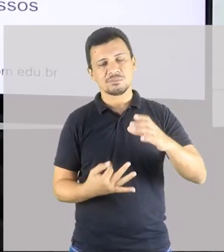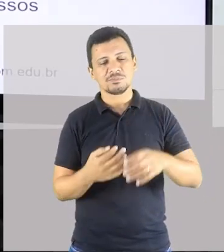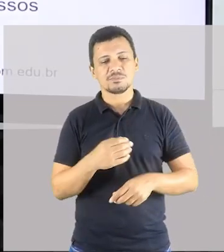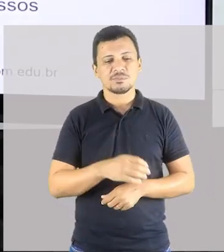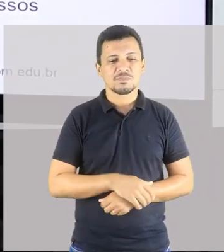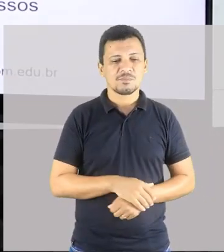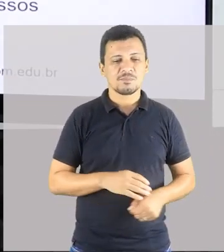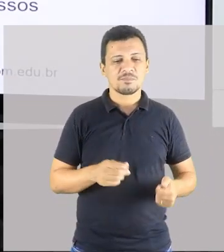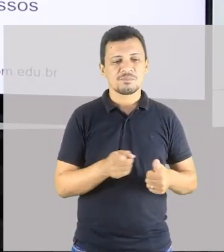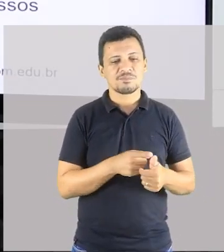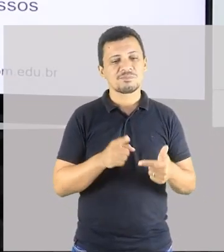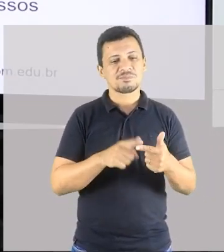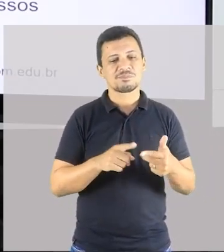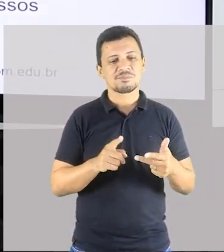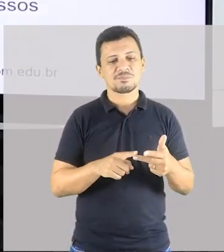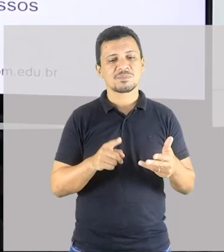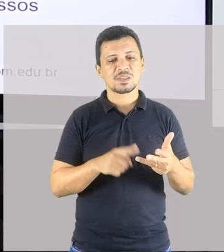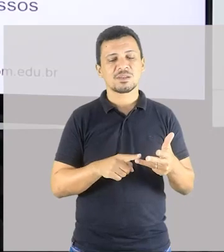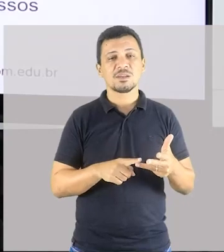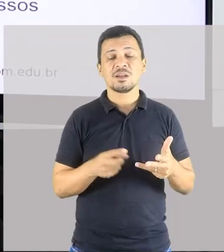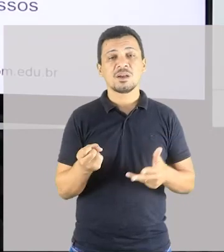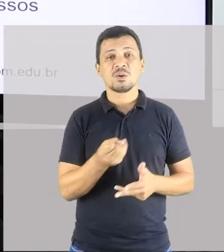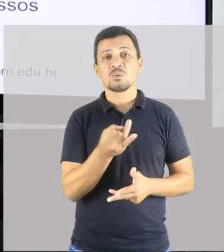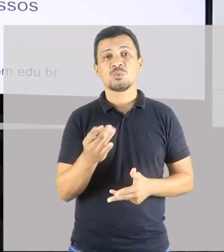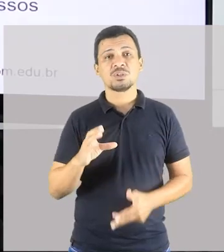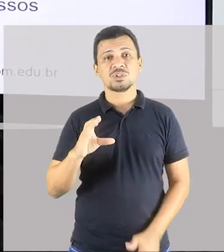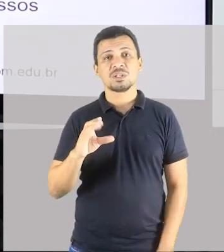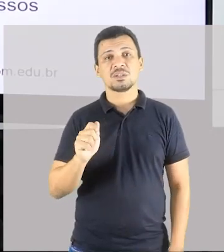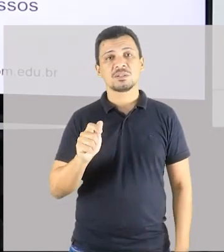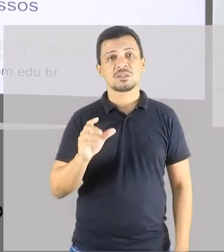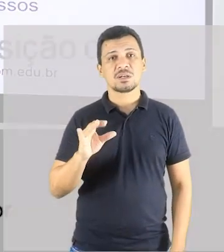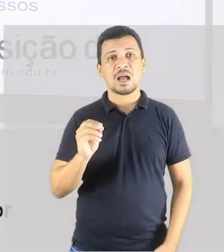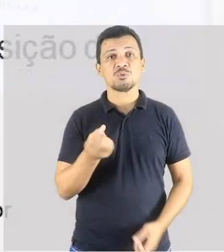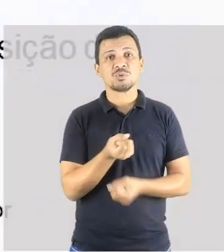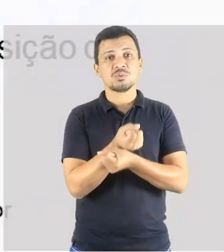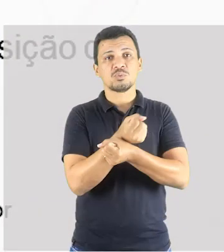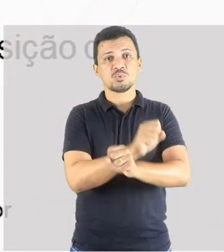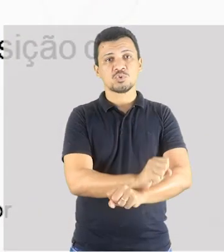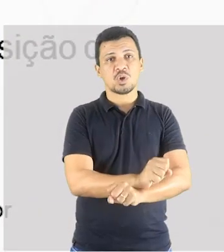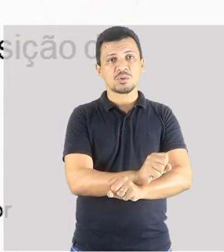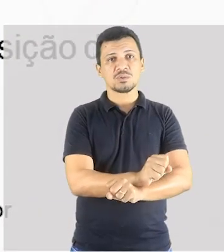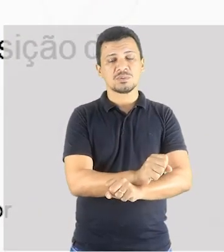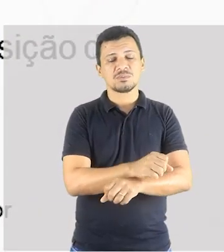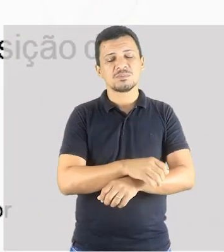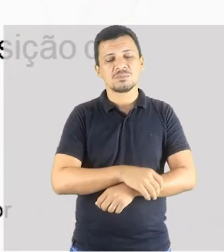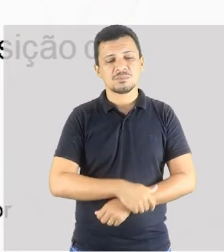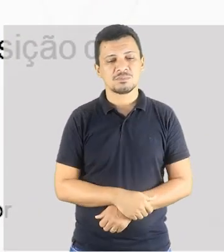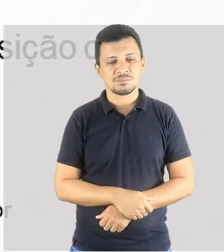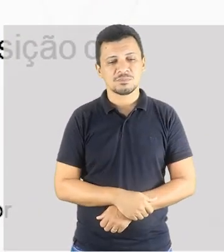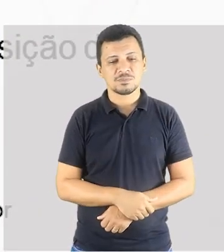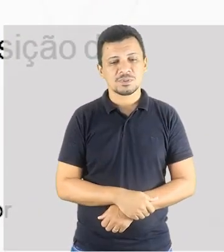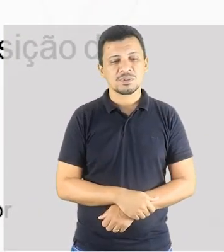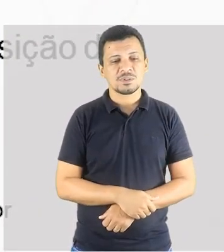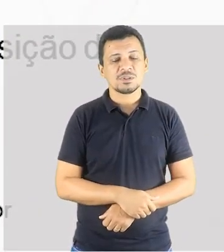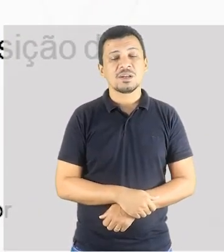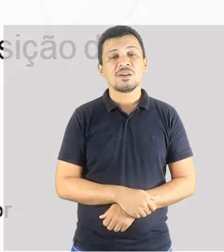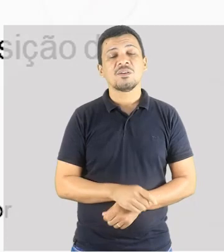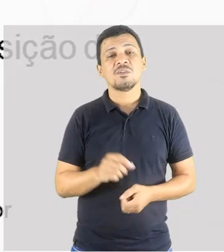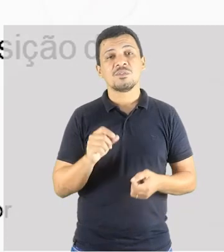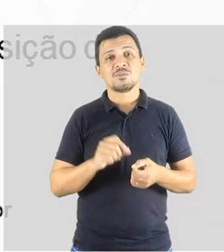da testosterona, e aumento da deposição de cálcio nos ossos. Então, a